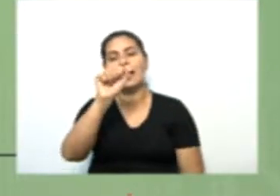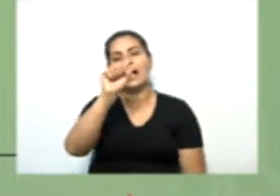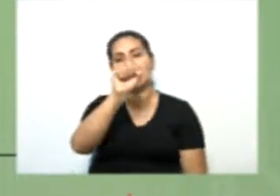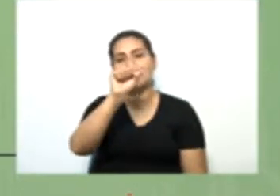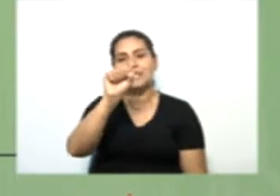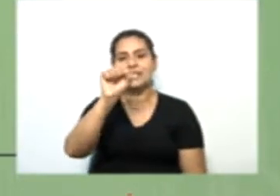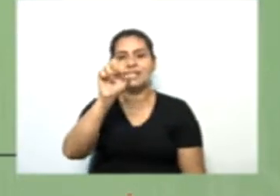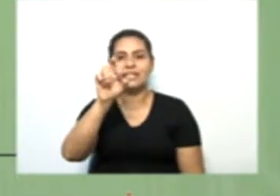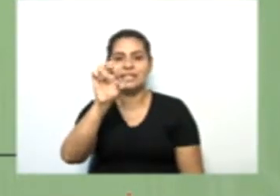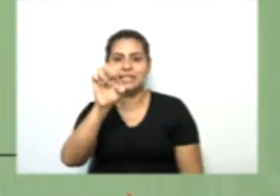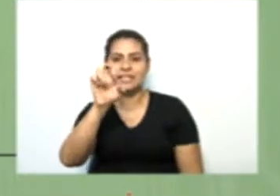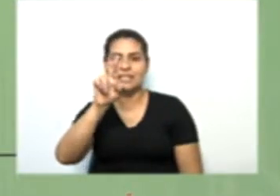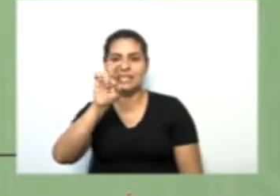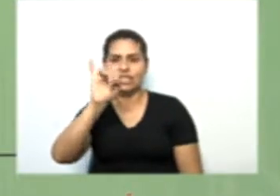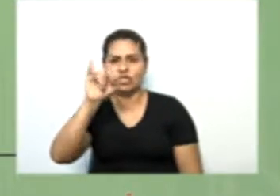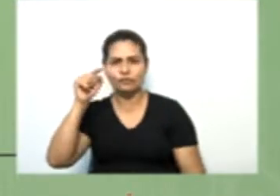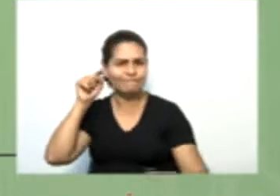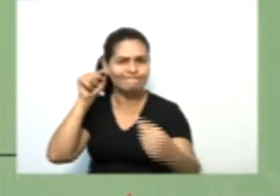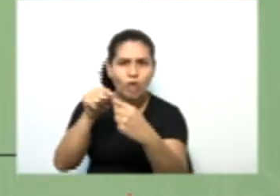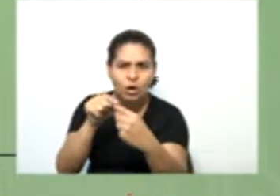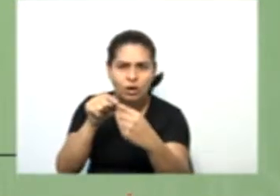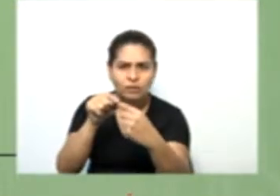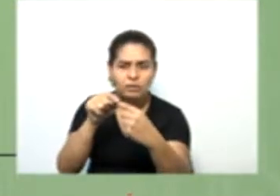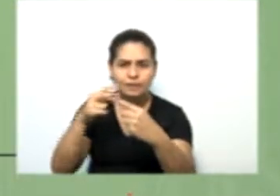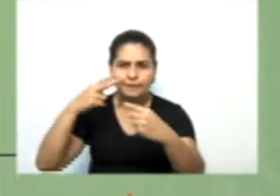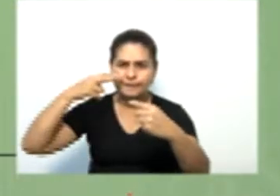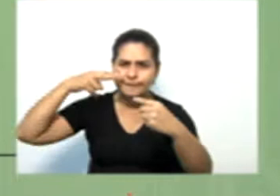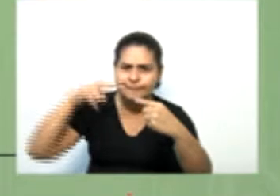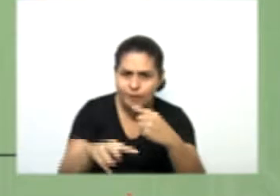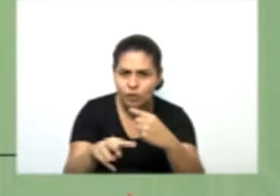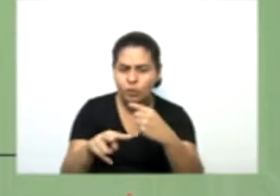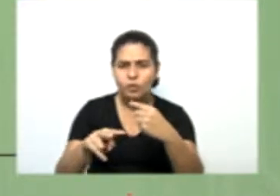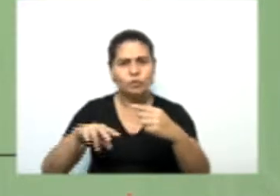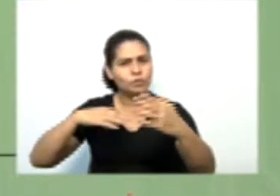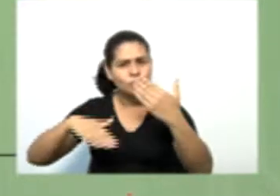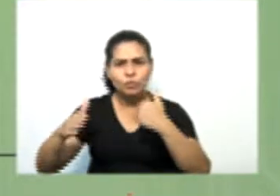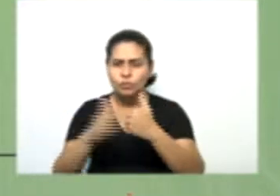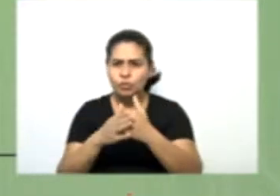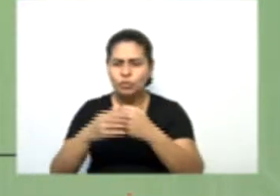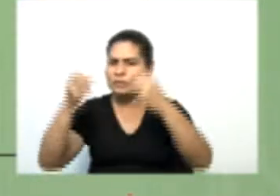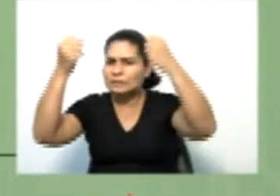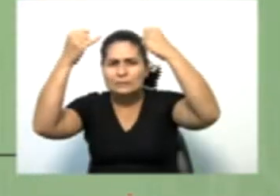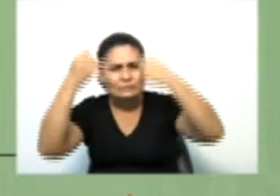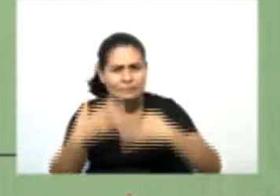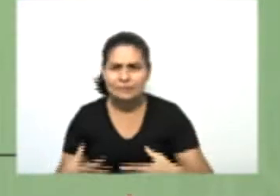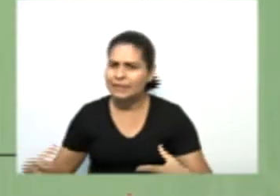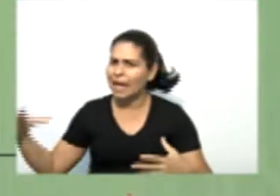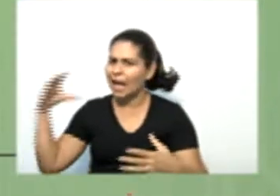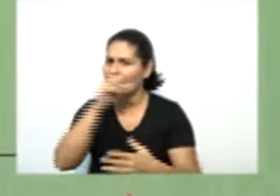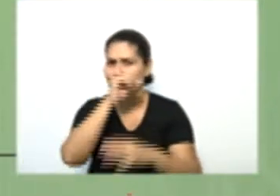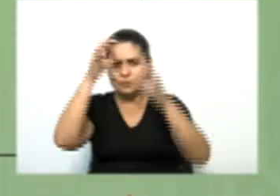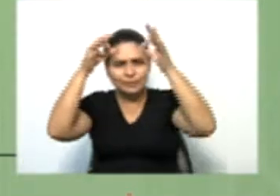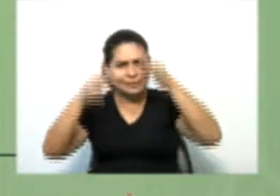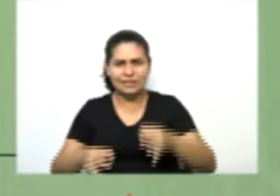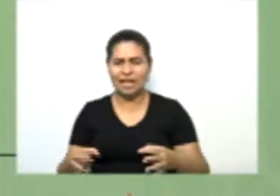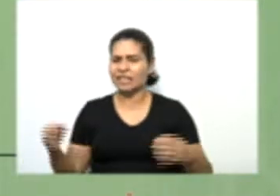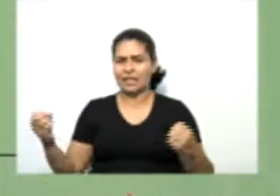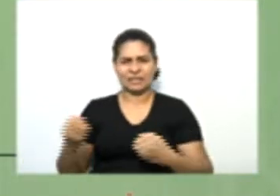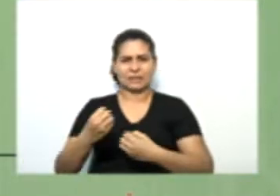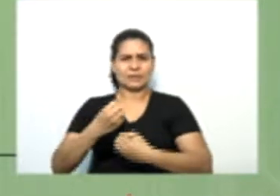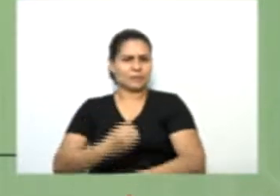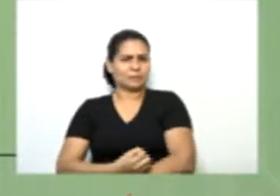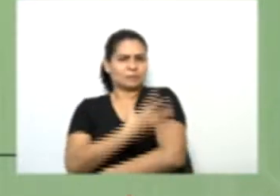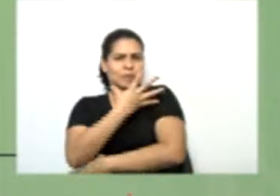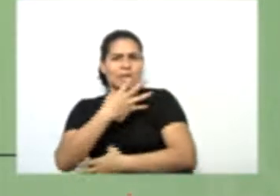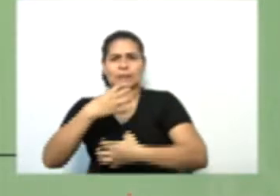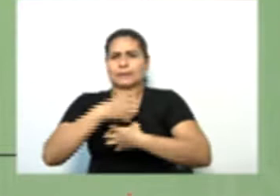assertivo. Vai direto ao ponto. Foca nos resultados. Apresenta argumentos lógicos, tá certo? Nada de